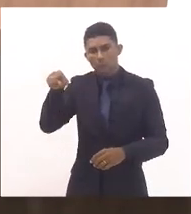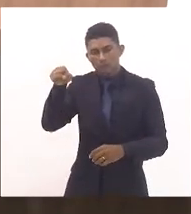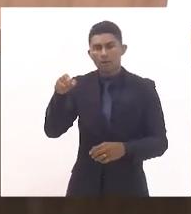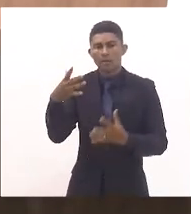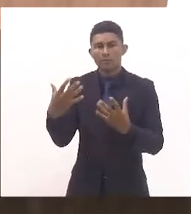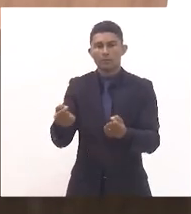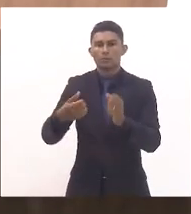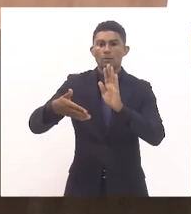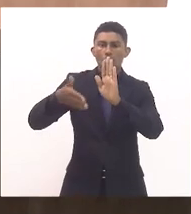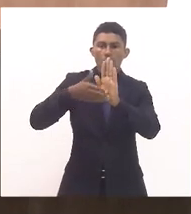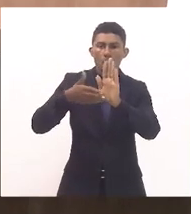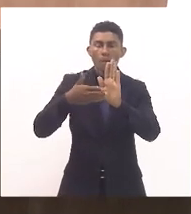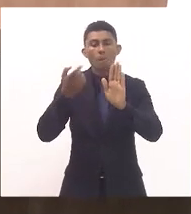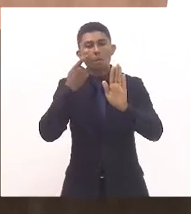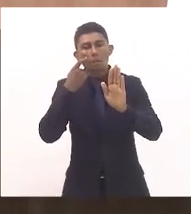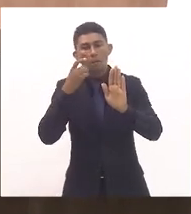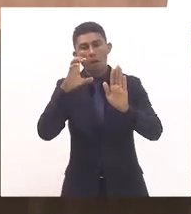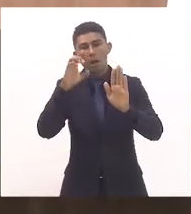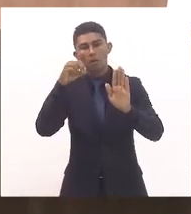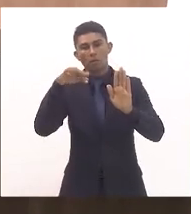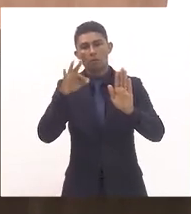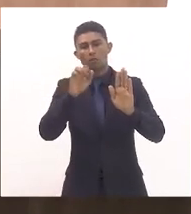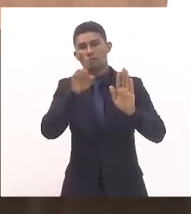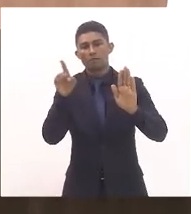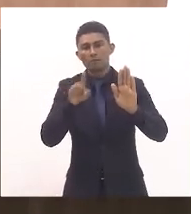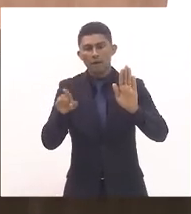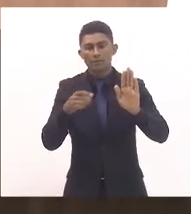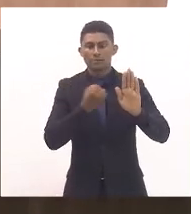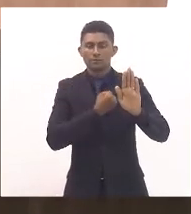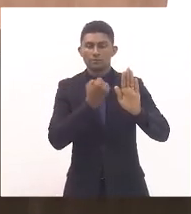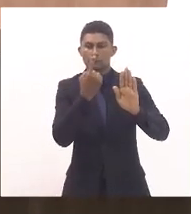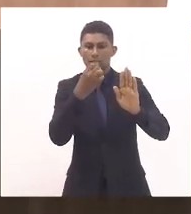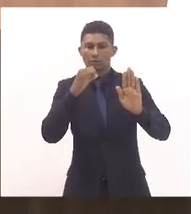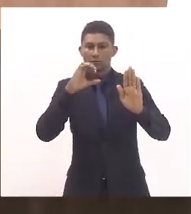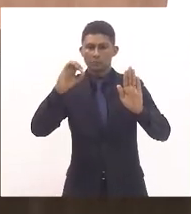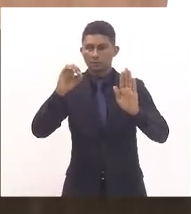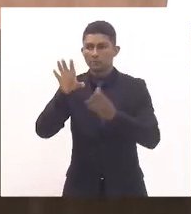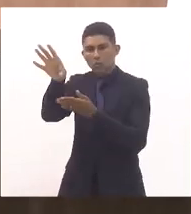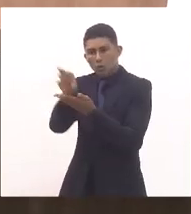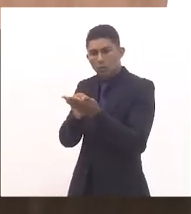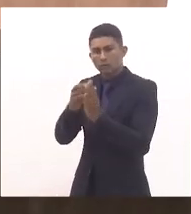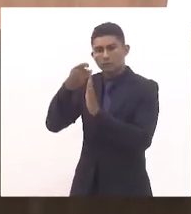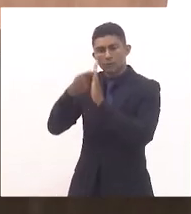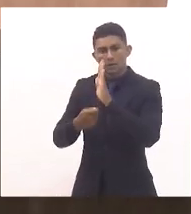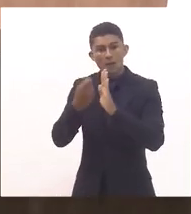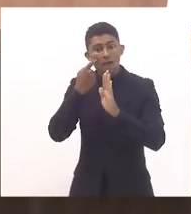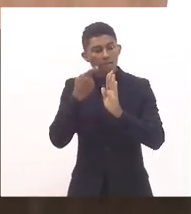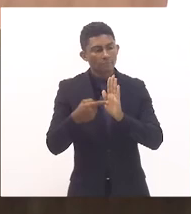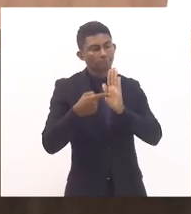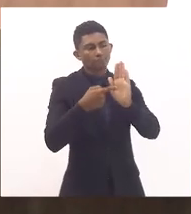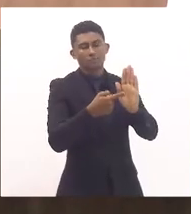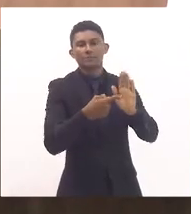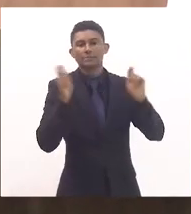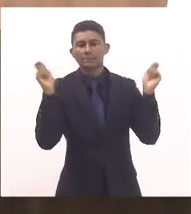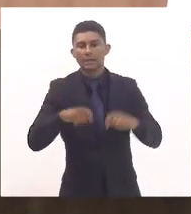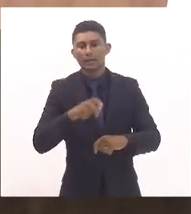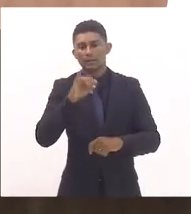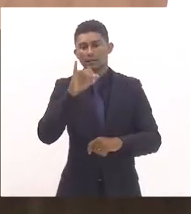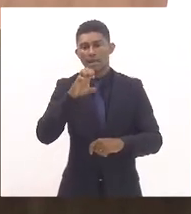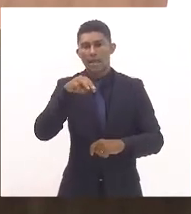cola do Confaes 190, em que vai permitir a redução do ICMS, que pode chegar